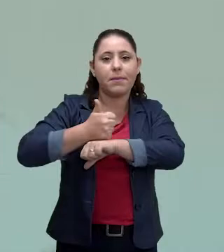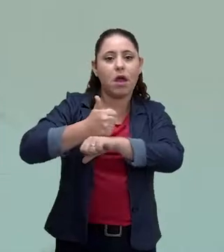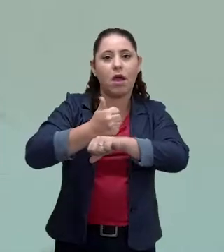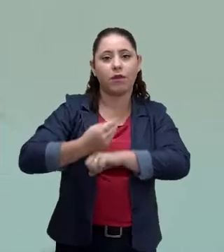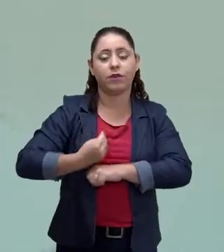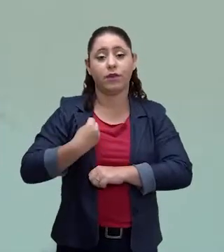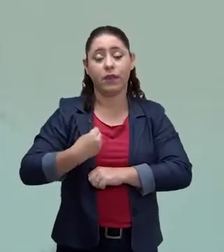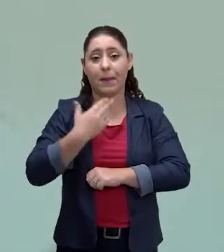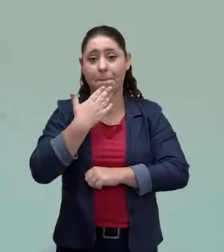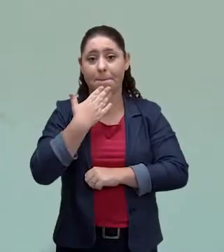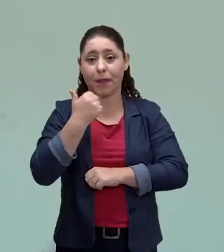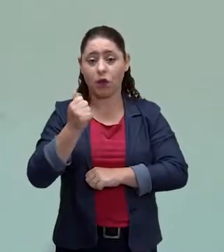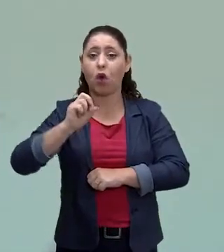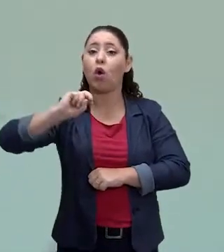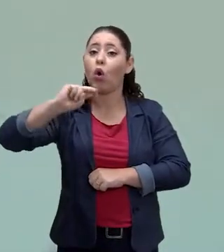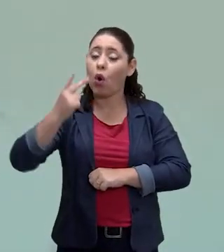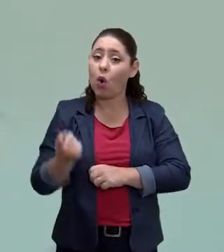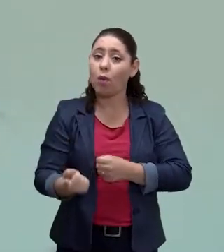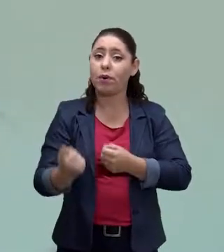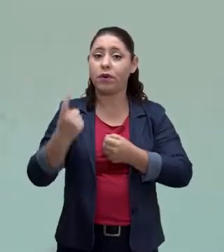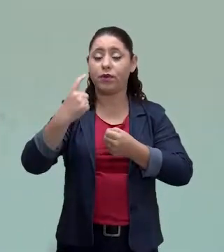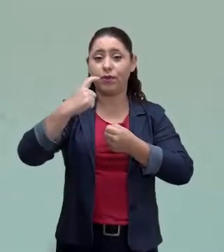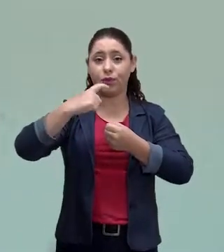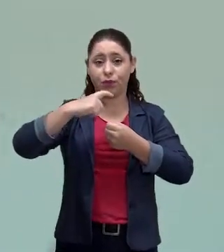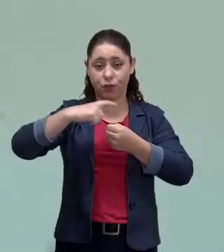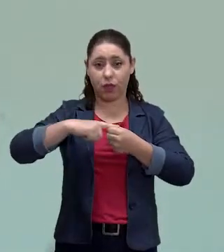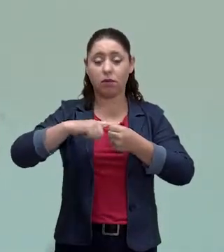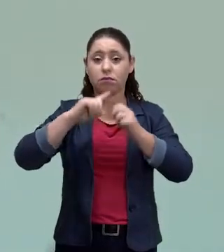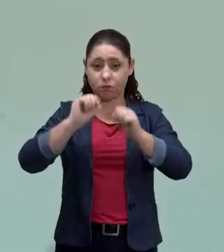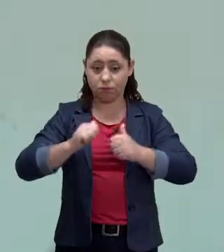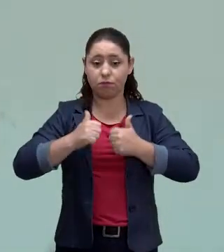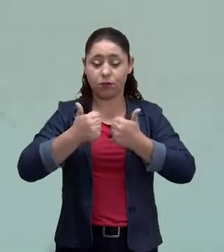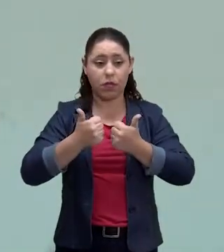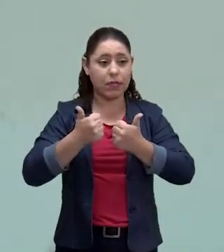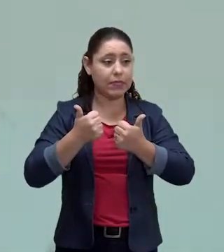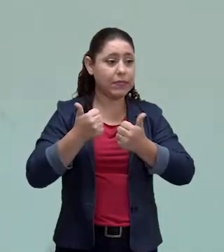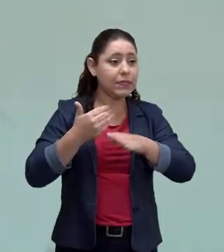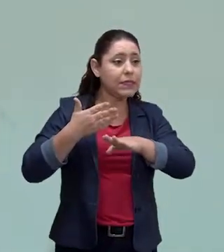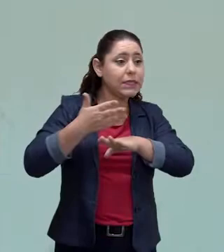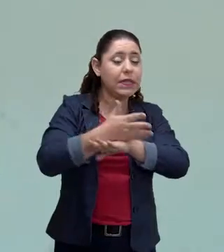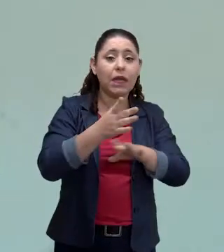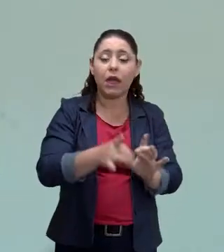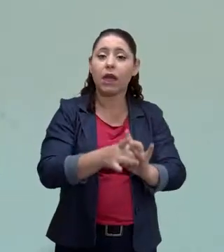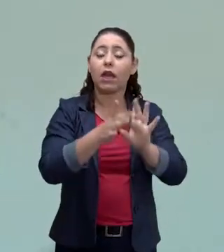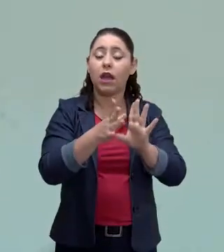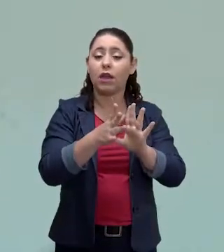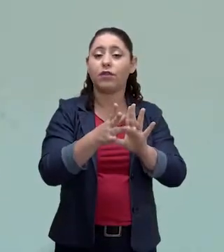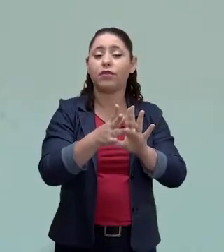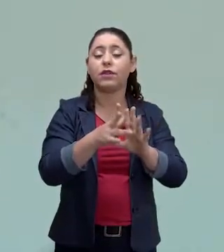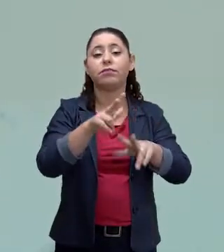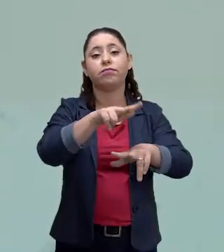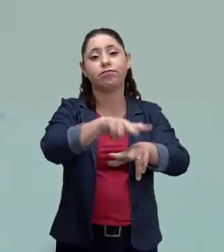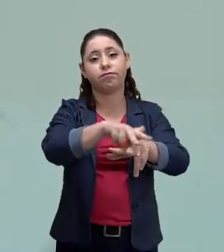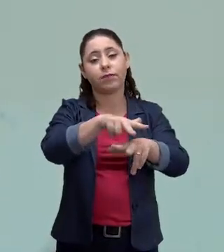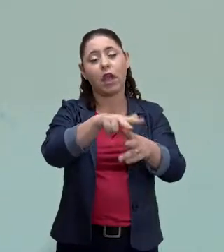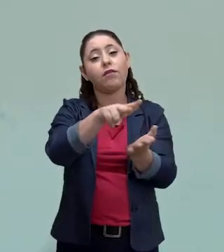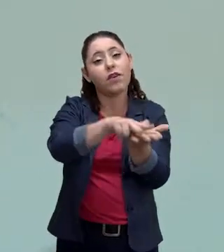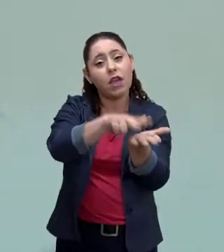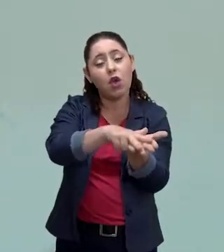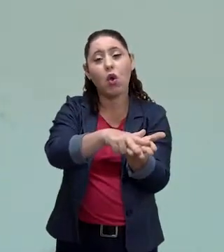de vida melhor ou para se recuperar, para poder ser deshospitalizado, ele precisava desse aparelho